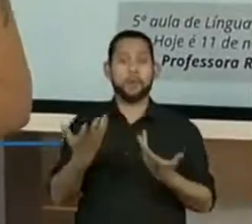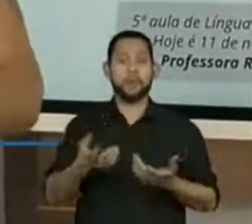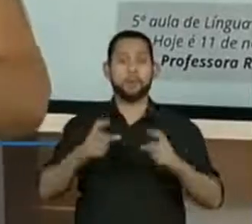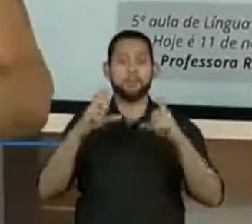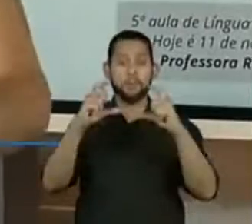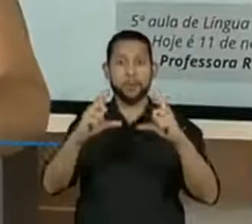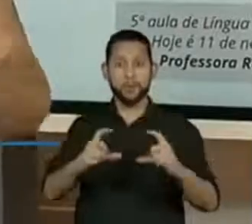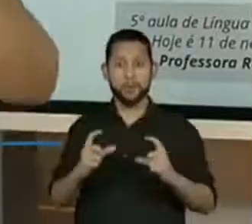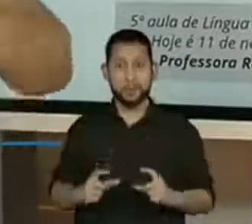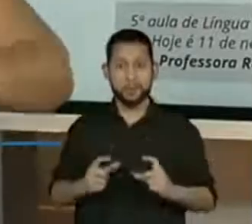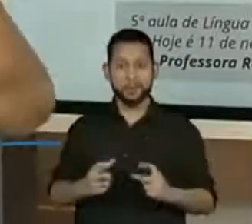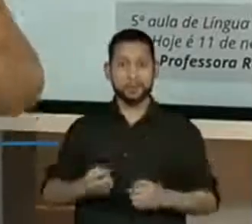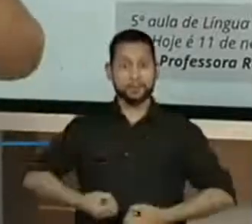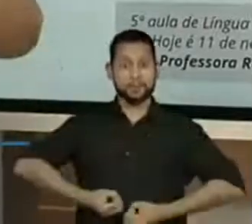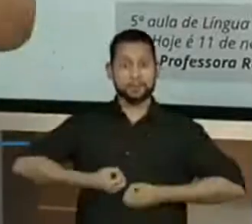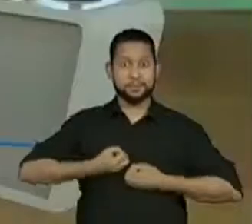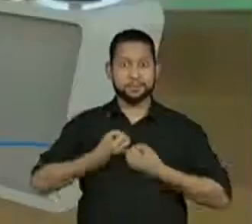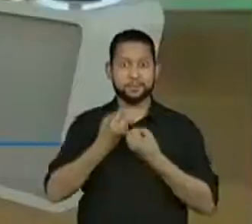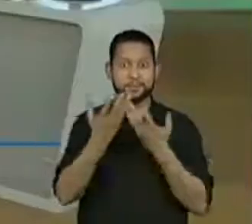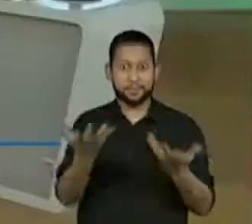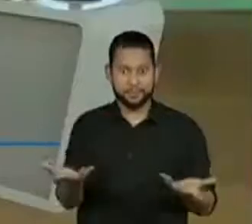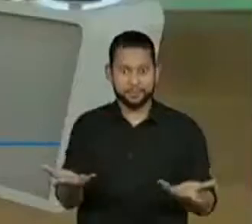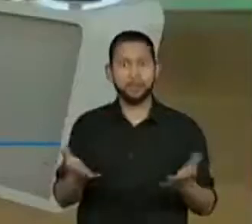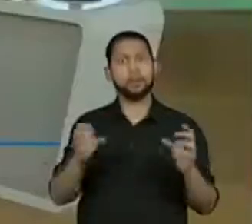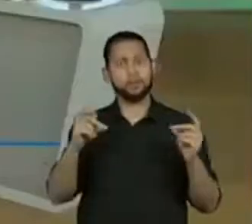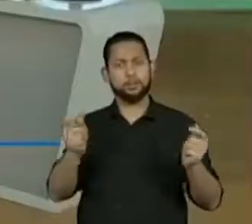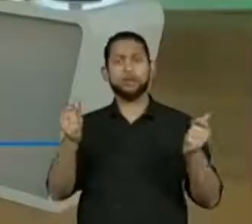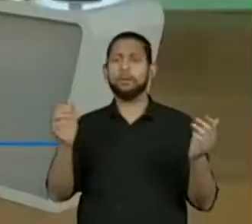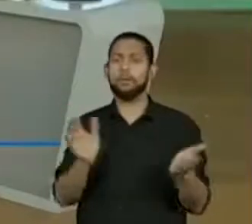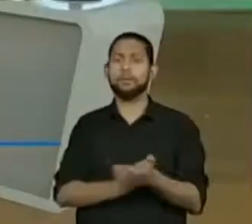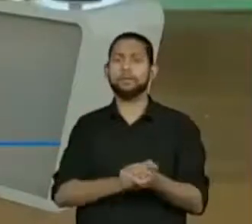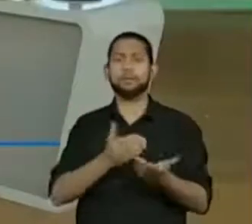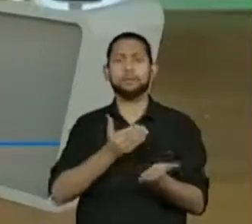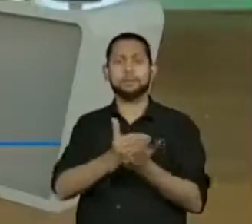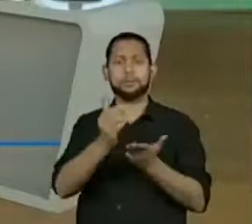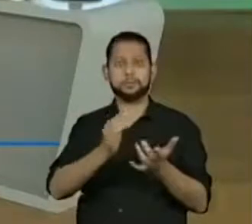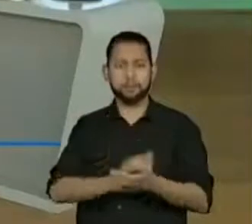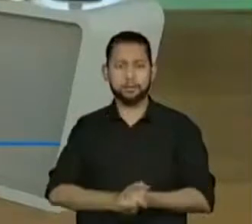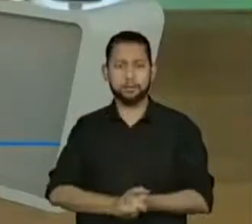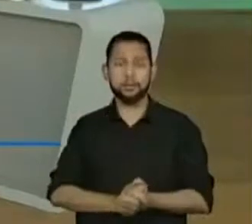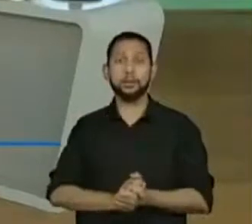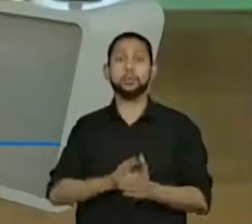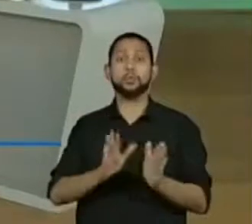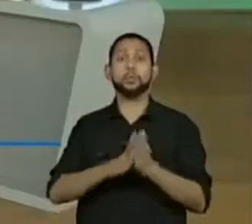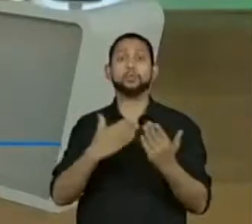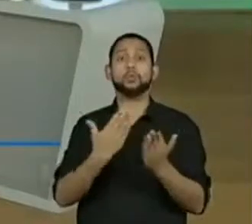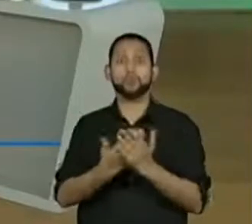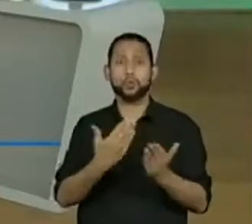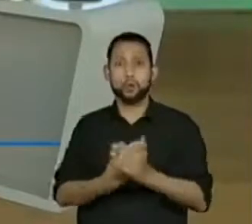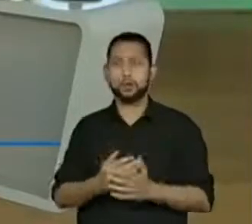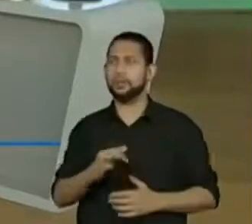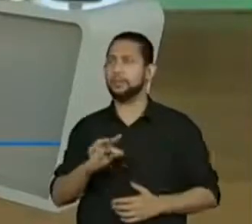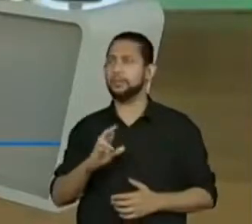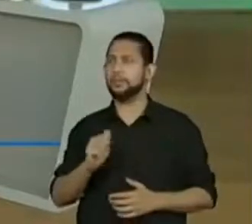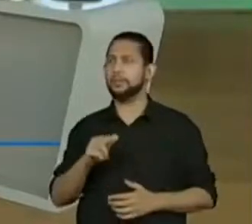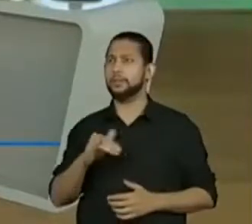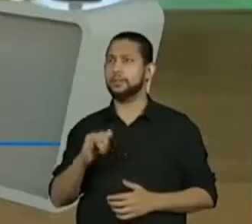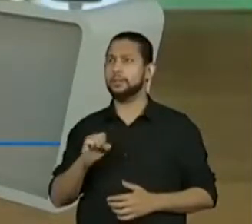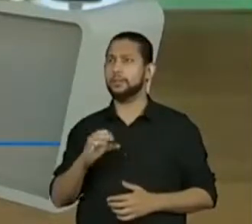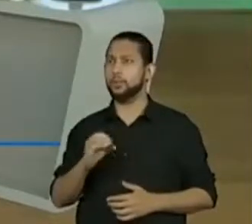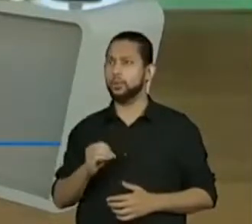poesia Então segura aí todo mundo Oi para o Escola Estadual Francisco